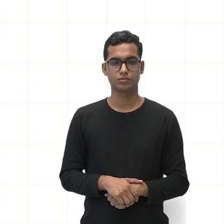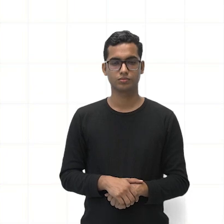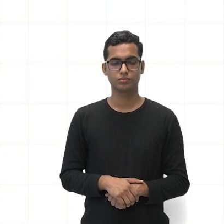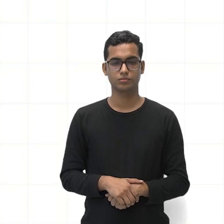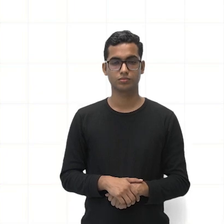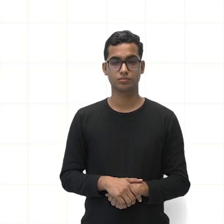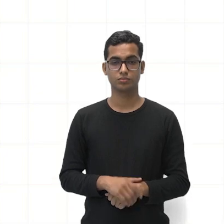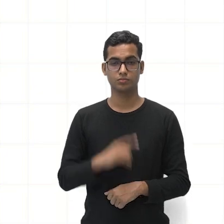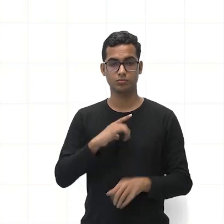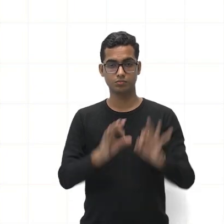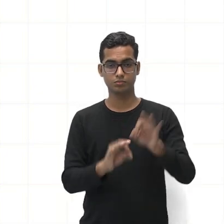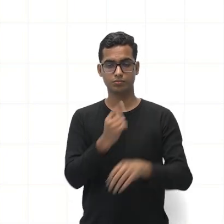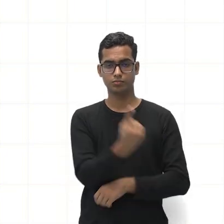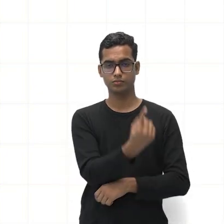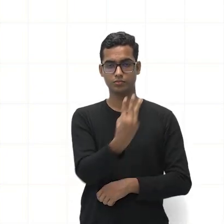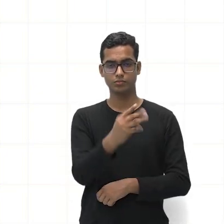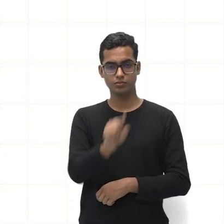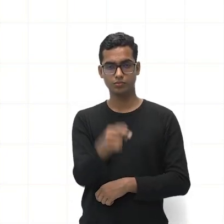13,752, né?